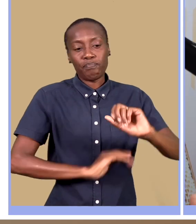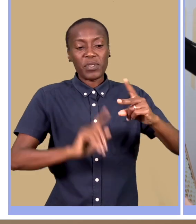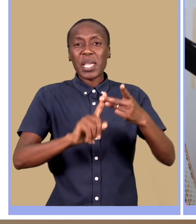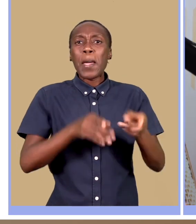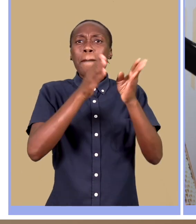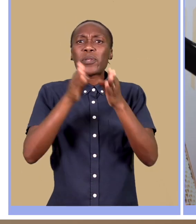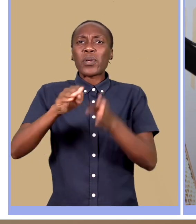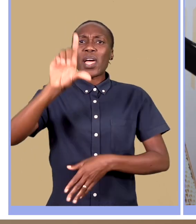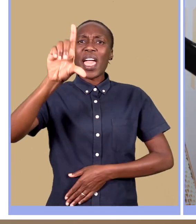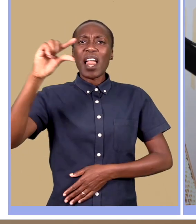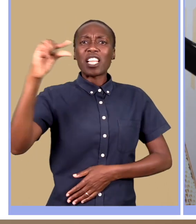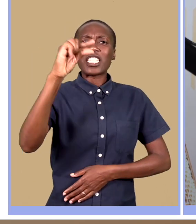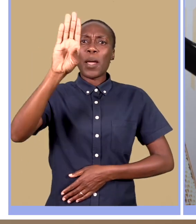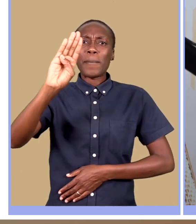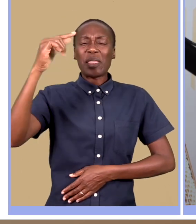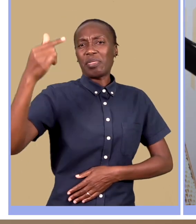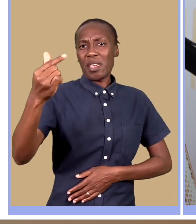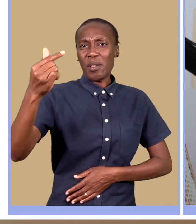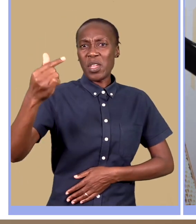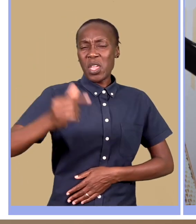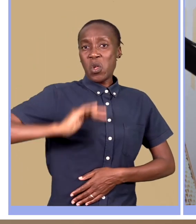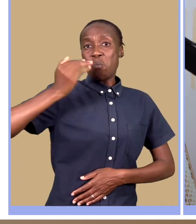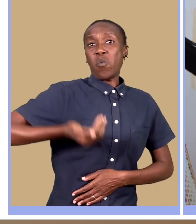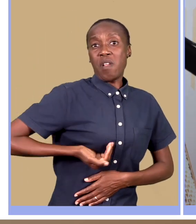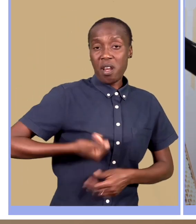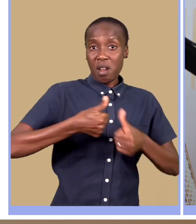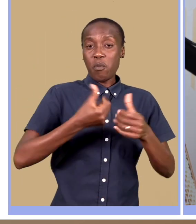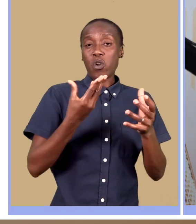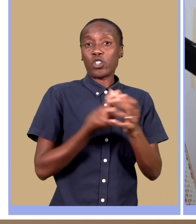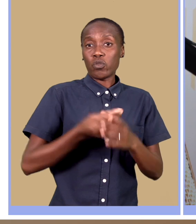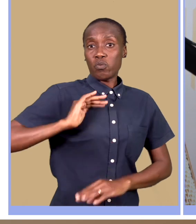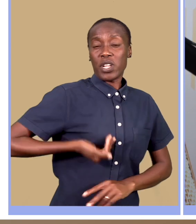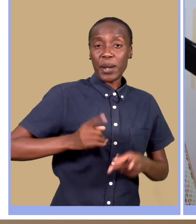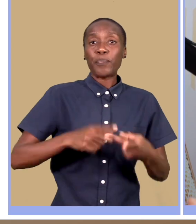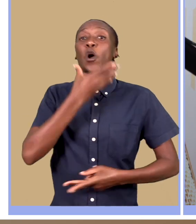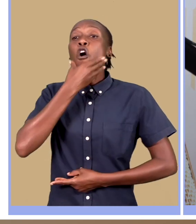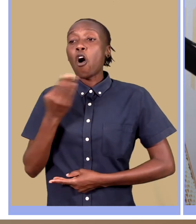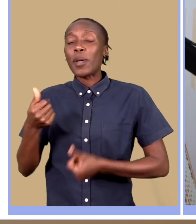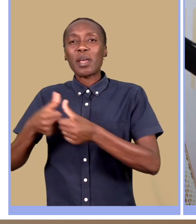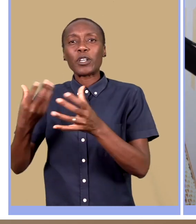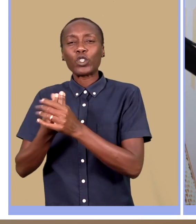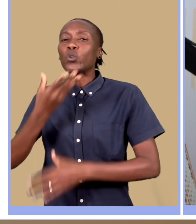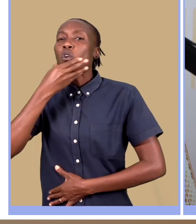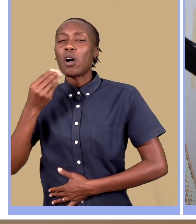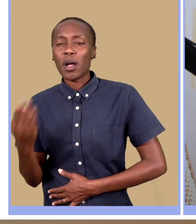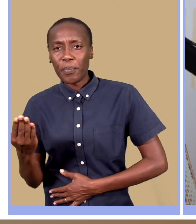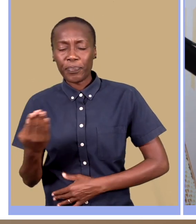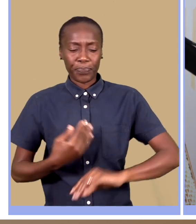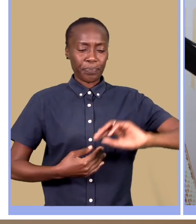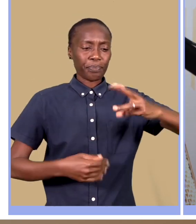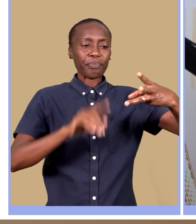comunidade LGBT, mesma coisa. No Brasil tem cotas, inclusivamente, né, para o acesso à